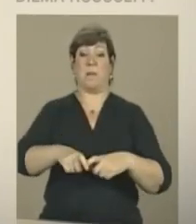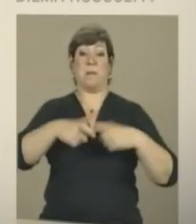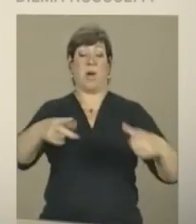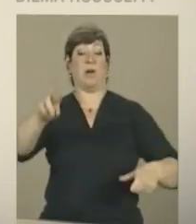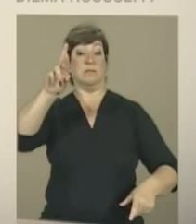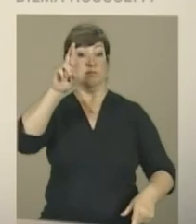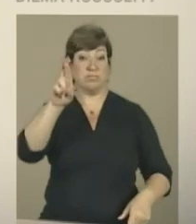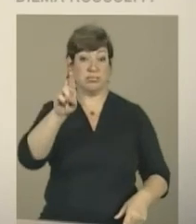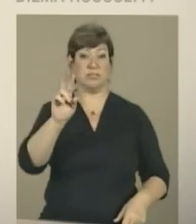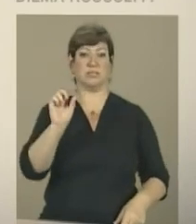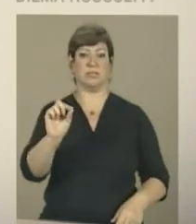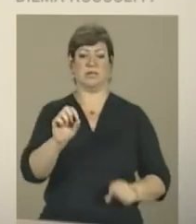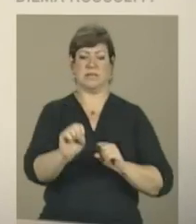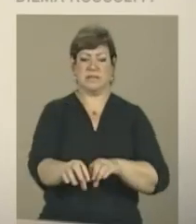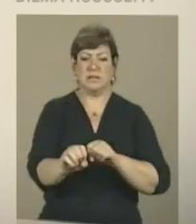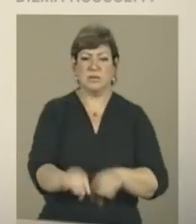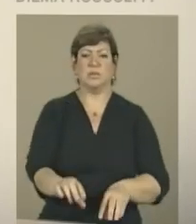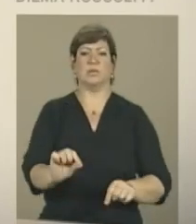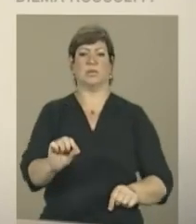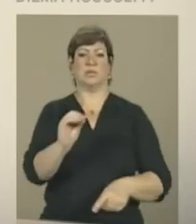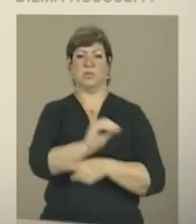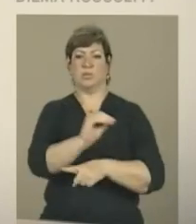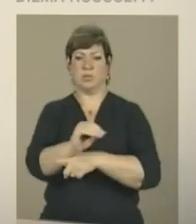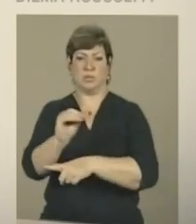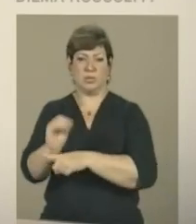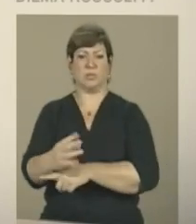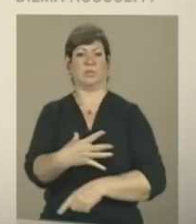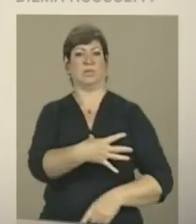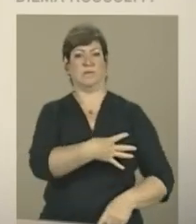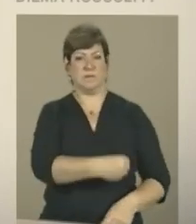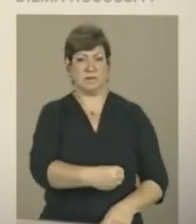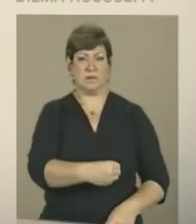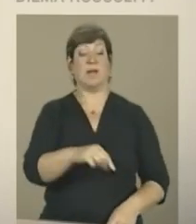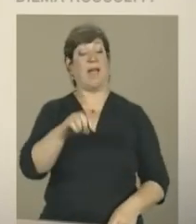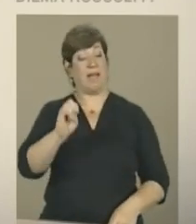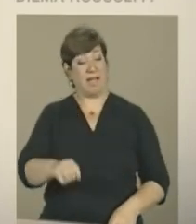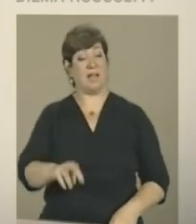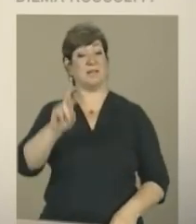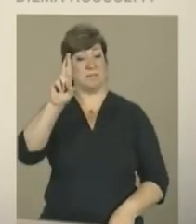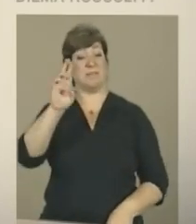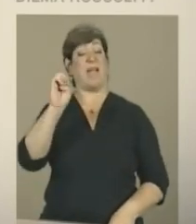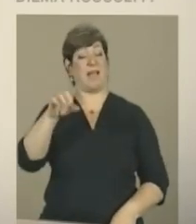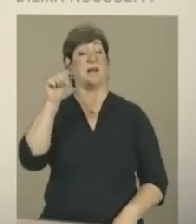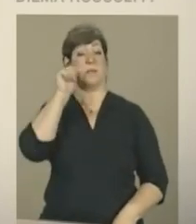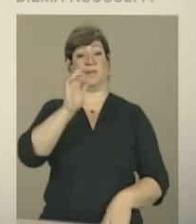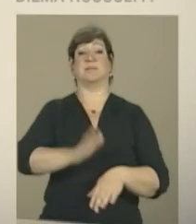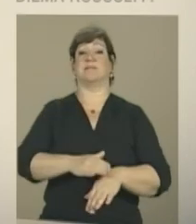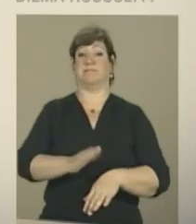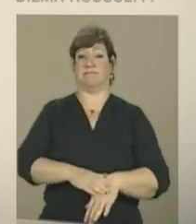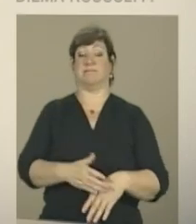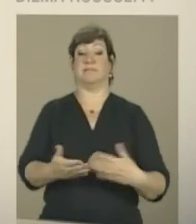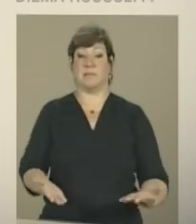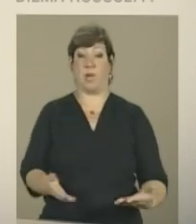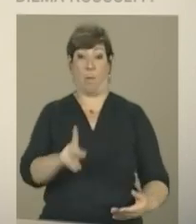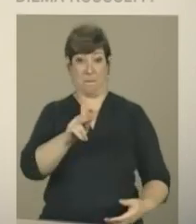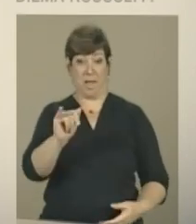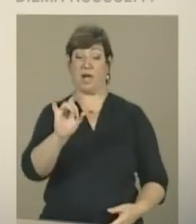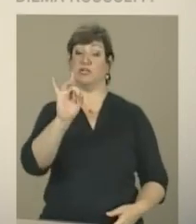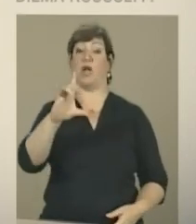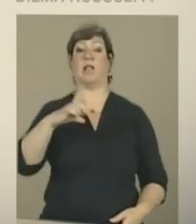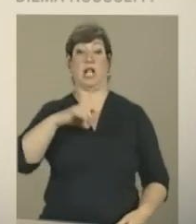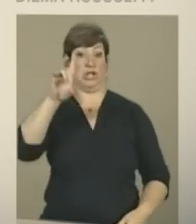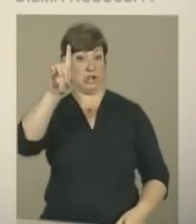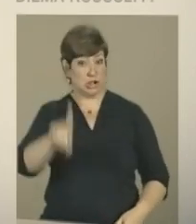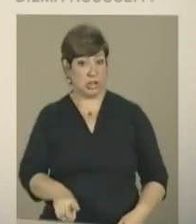maior responsabilidade pela educação e sustento dos filhos acaba ficando mesmo é com as mulheres o pai só